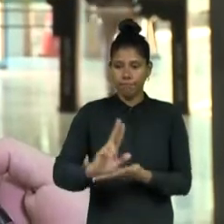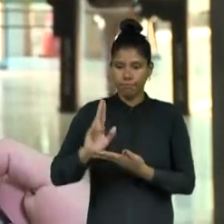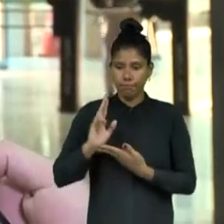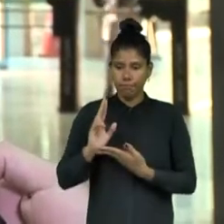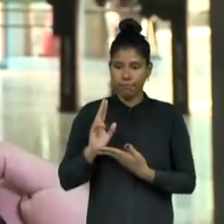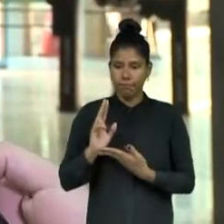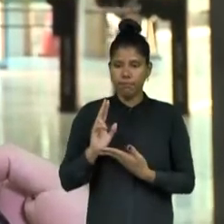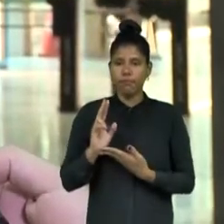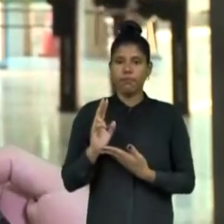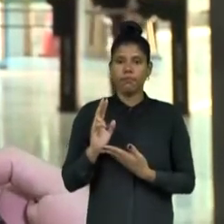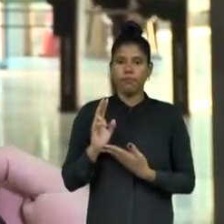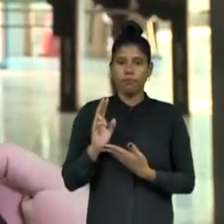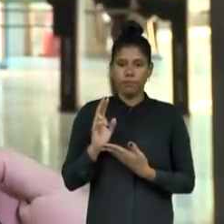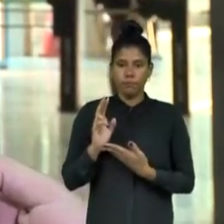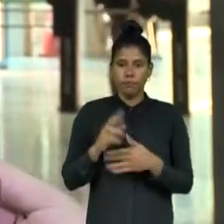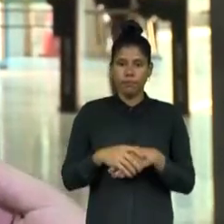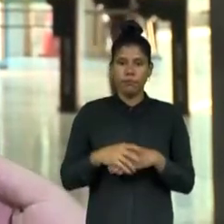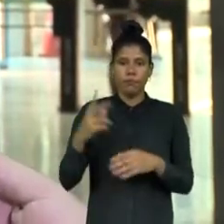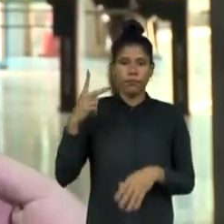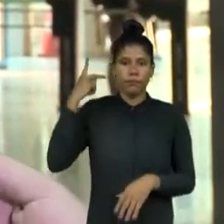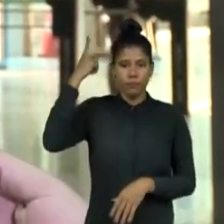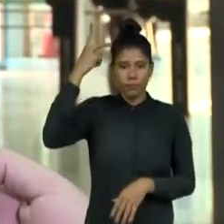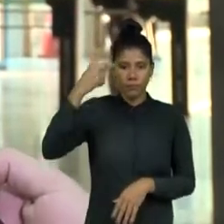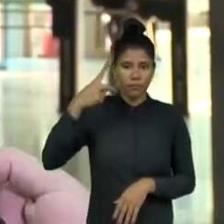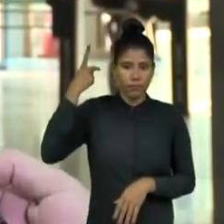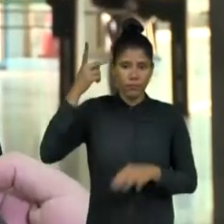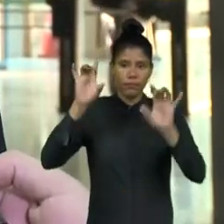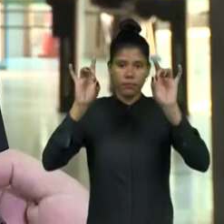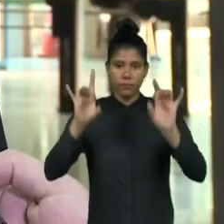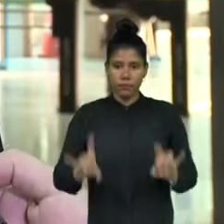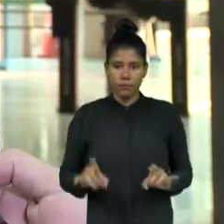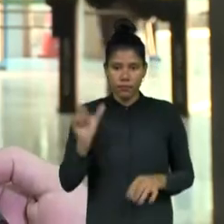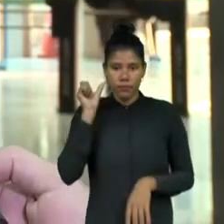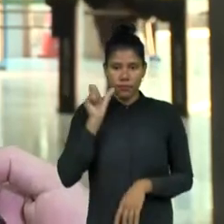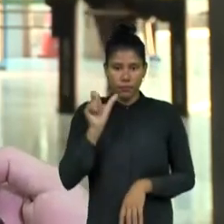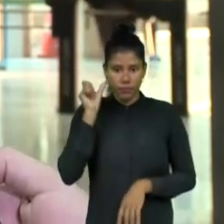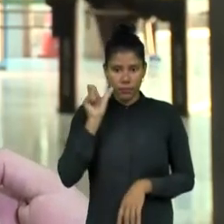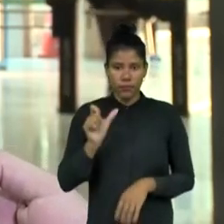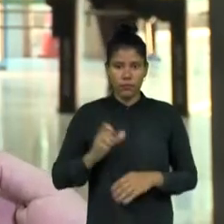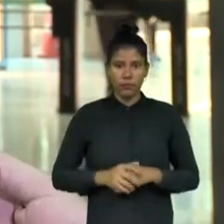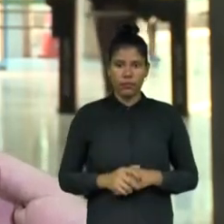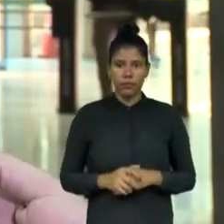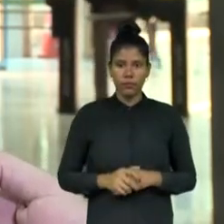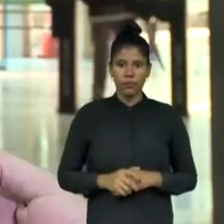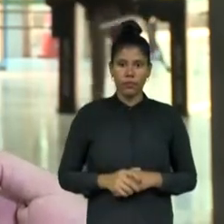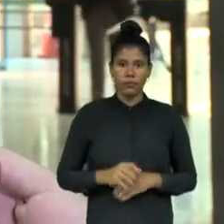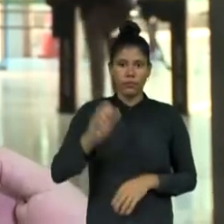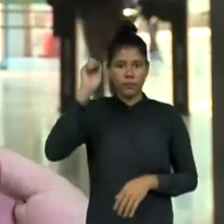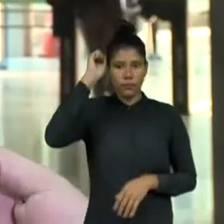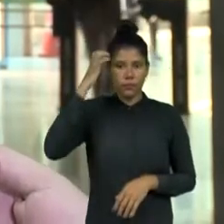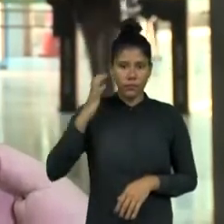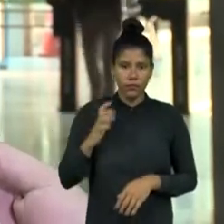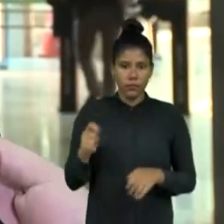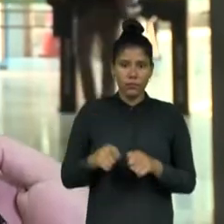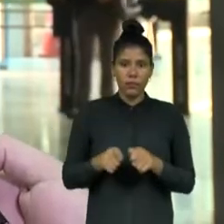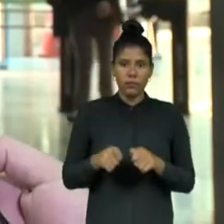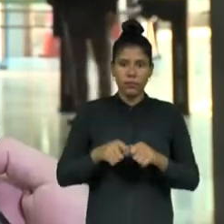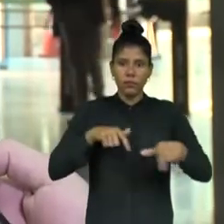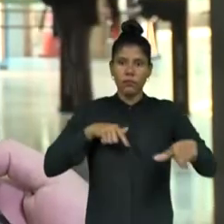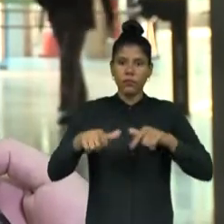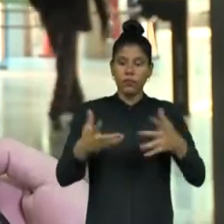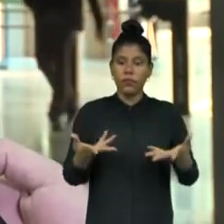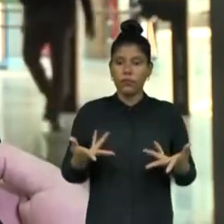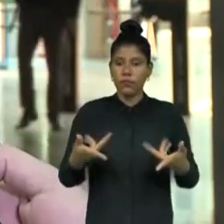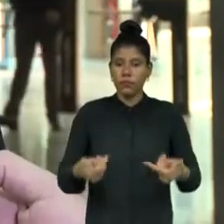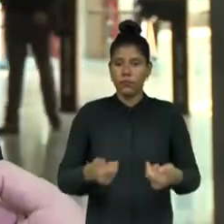às comissões, a Procuradoria Especial da Mulher, onde a deputada Augusta Brito está fazendo um excelente trabalho, né?